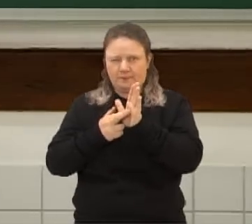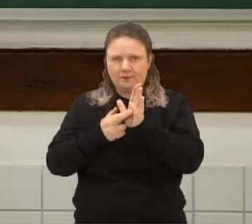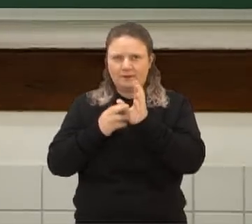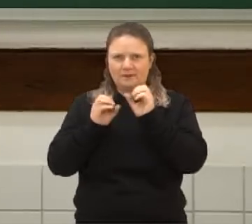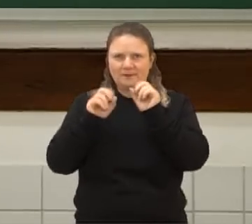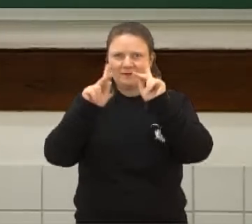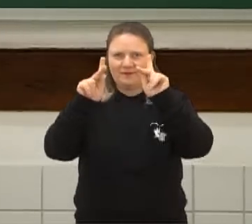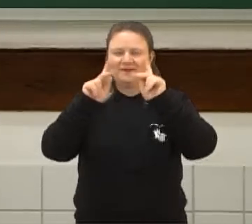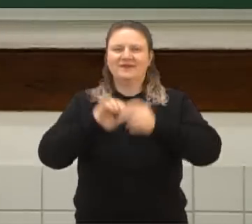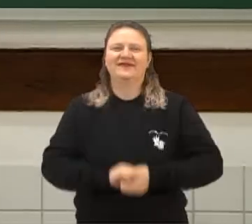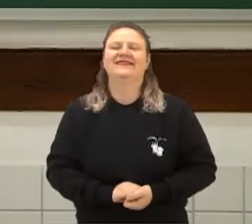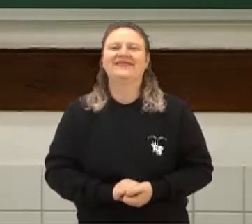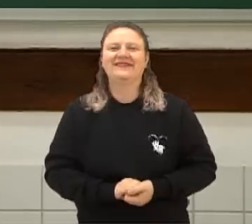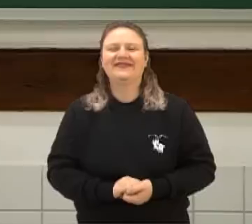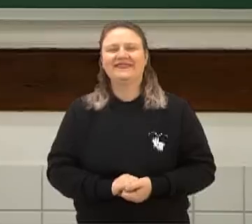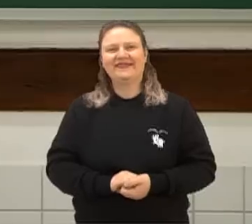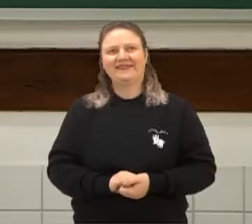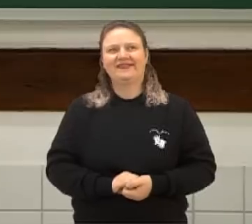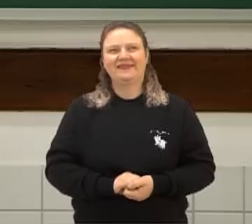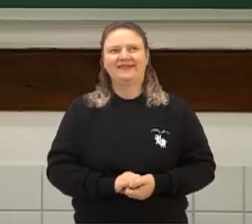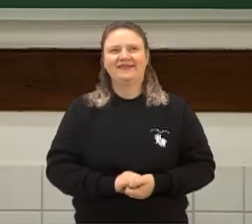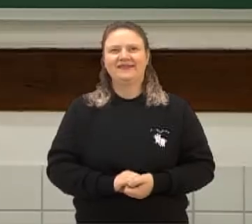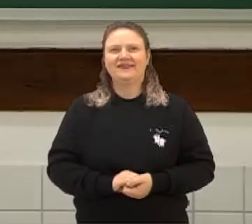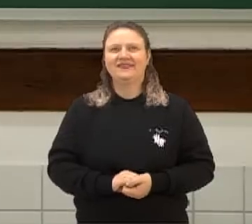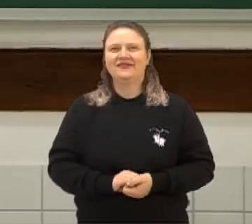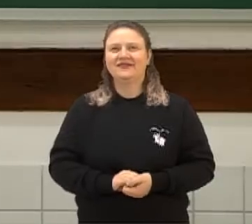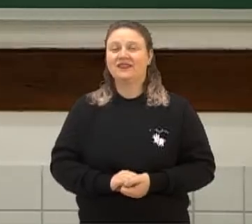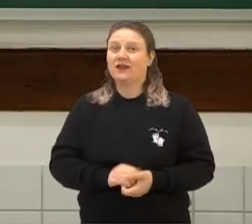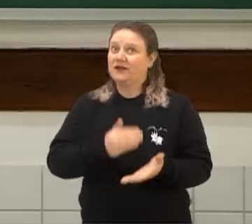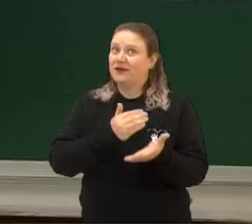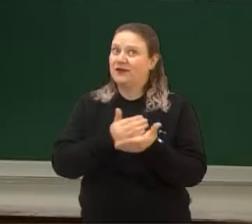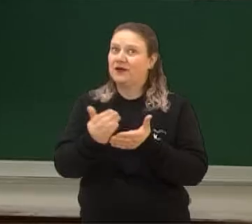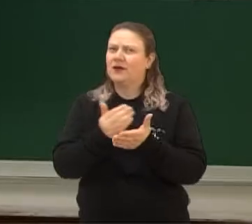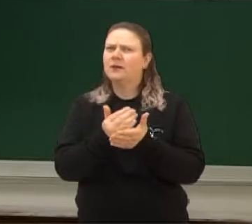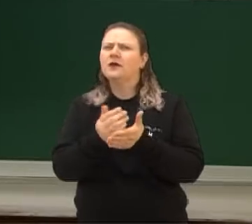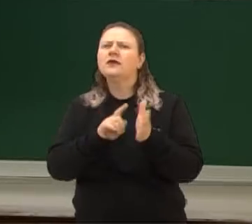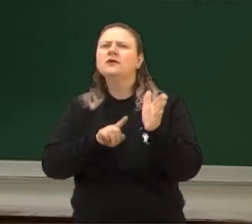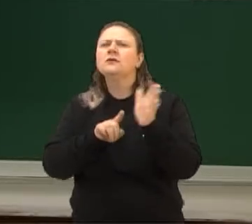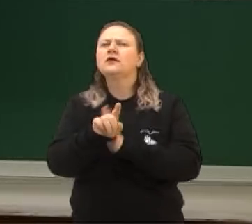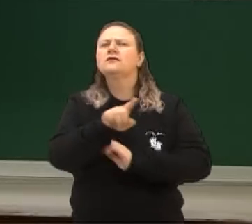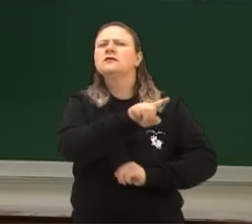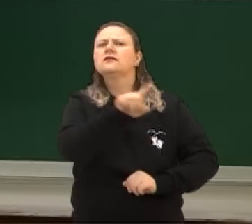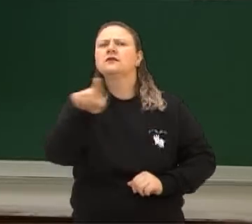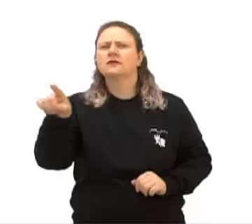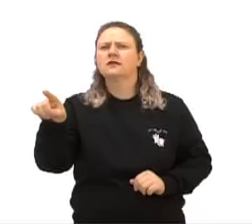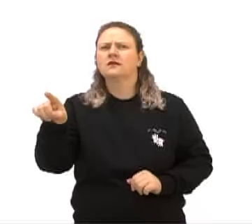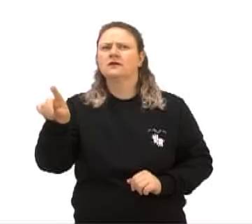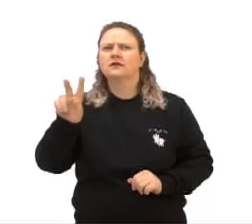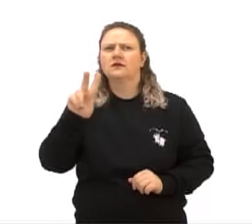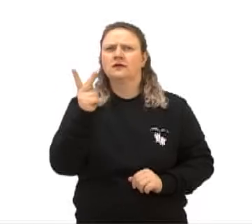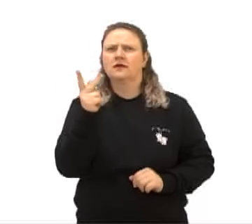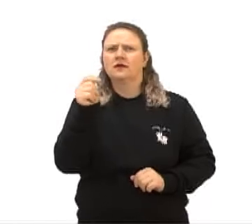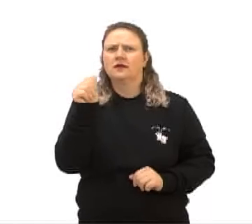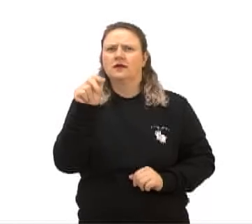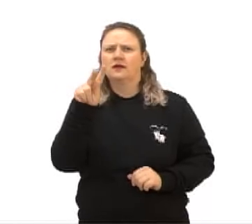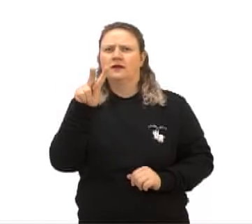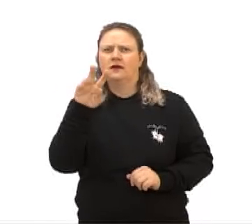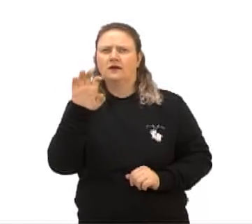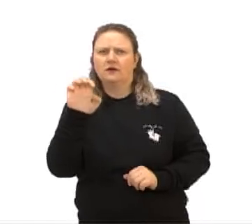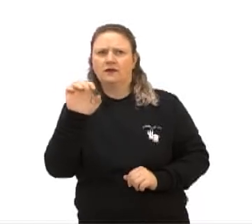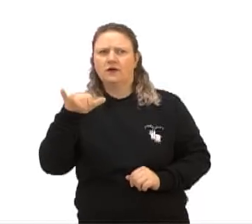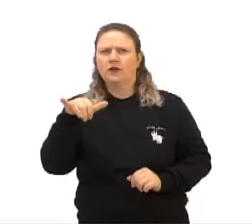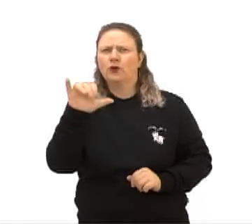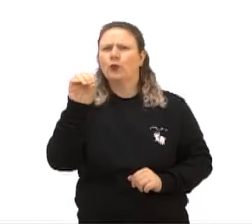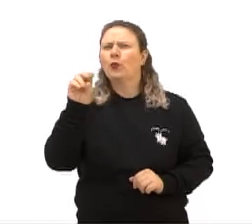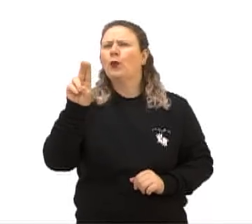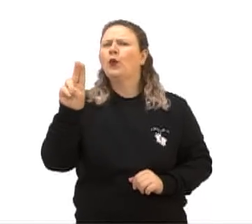ok? Vamos começar então? Eu começo com uma pergunta para vocês, ó. Have you ever heard the Queen?